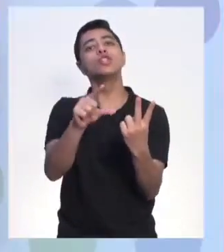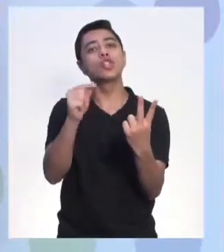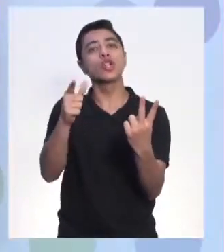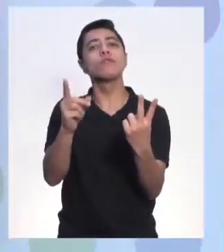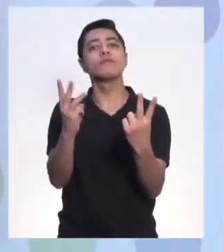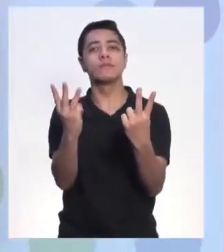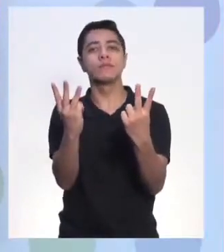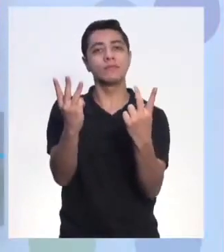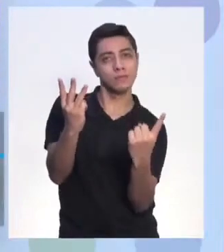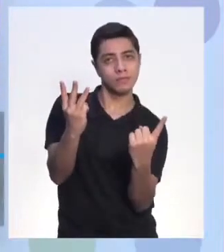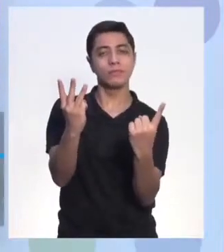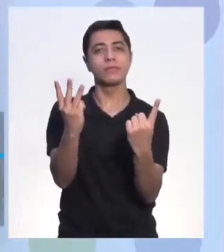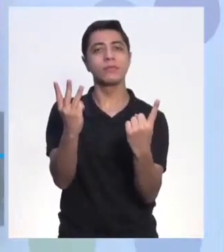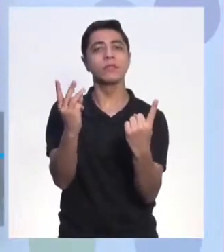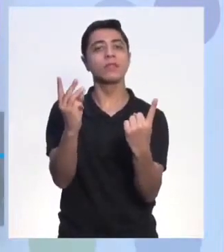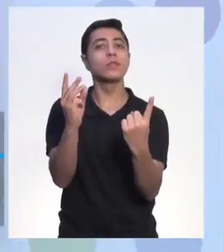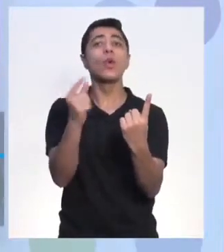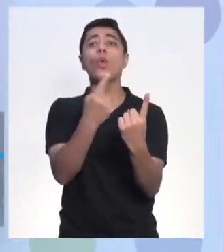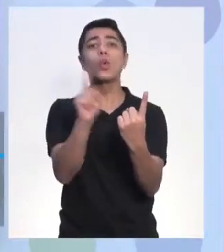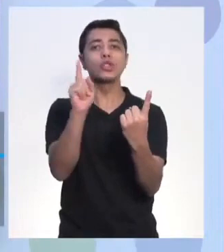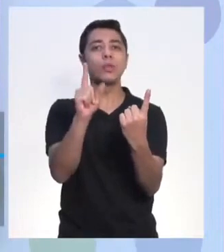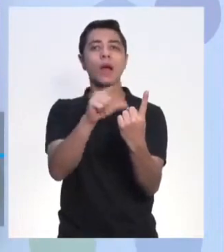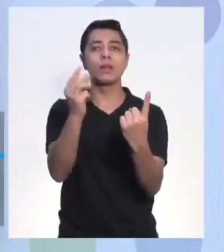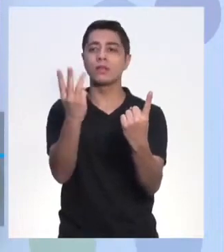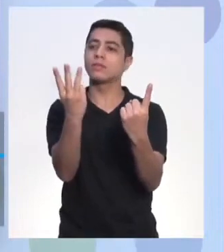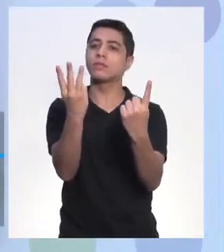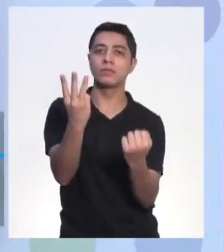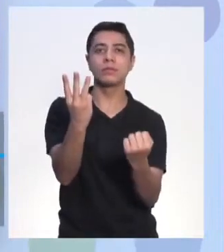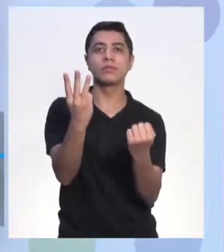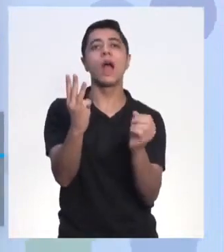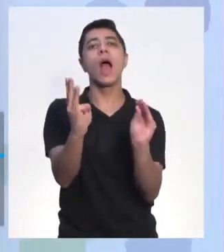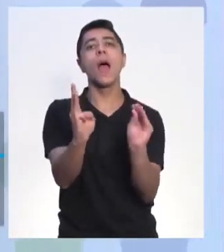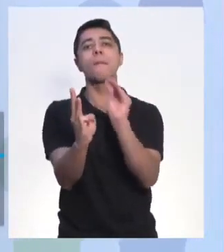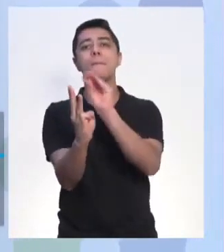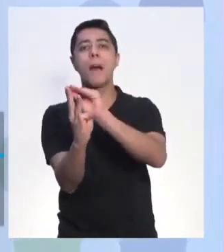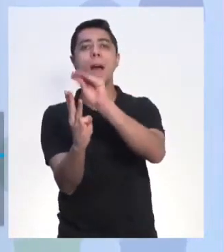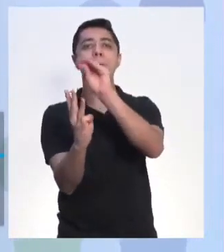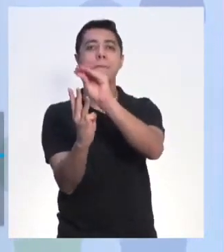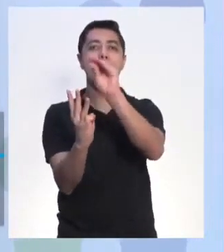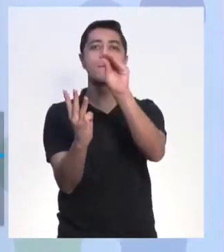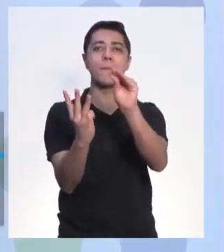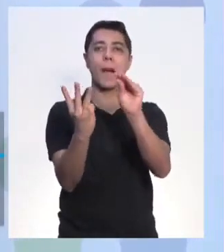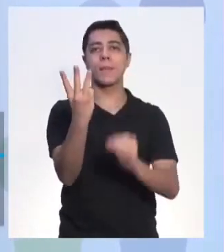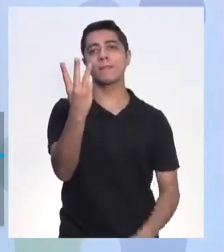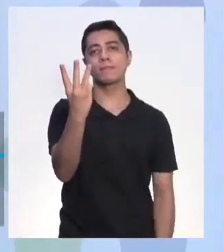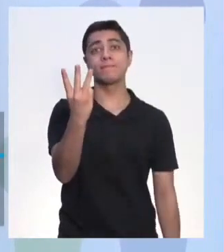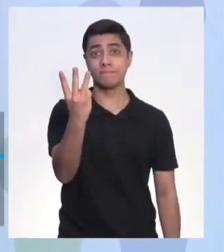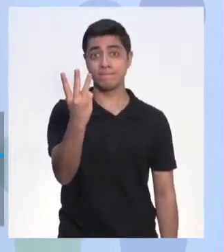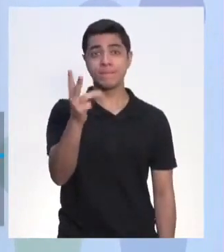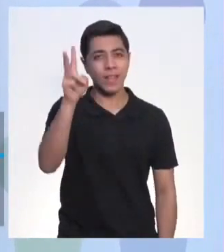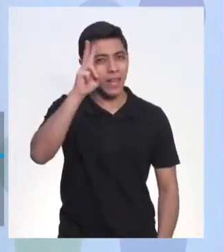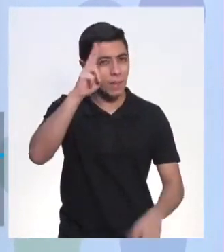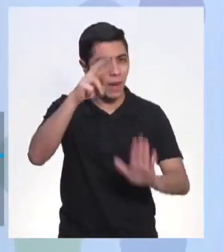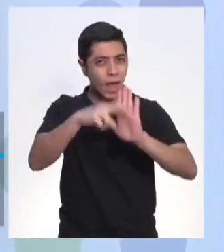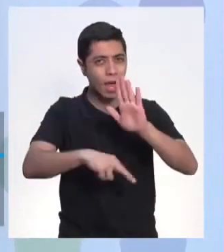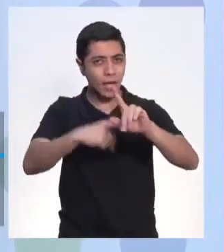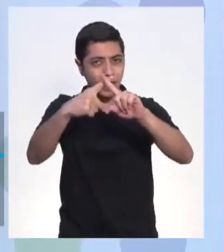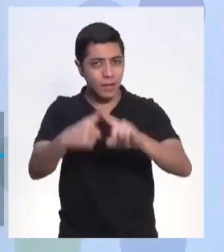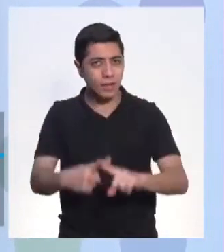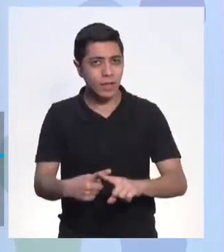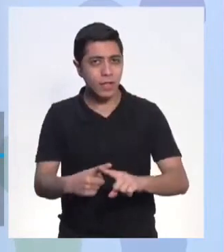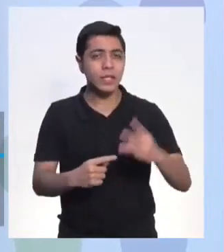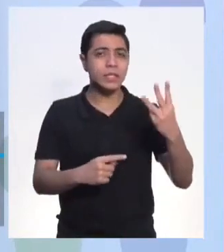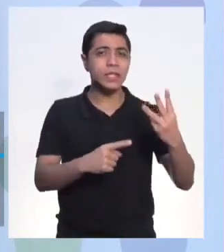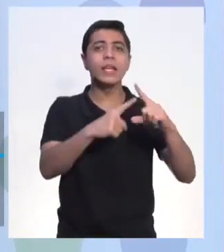uma letra. Uso o princípio multiplicativo. 3 vezes 2, 6. 6 vezes